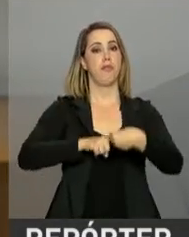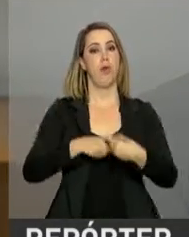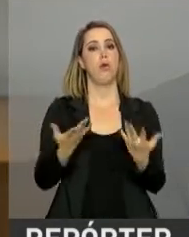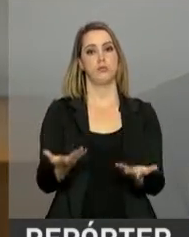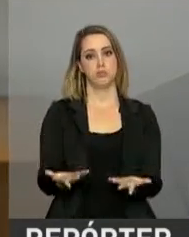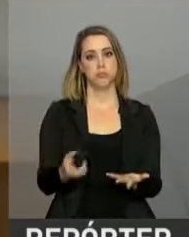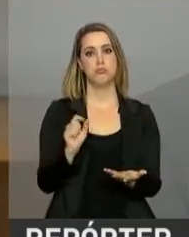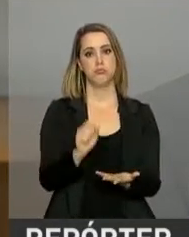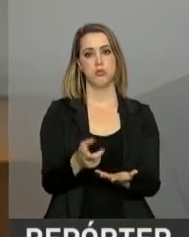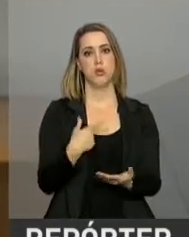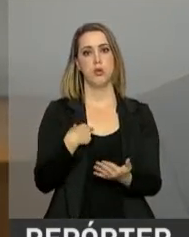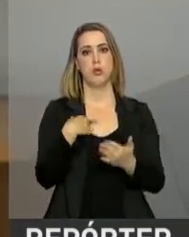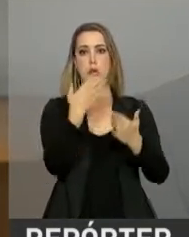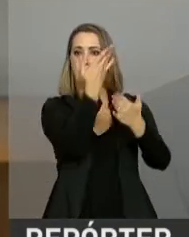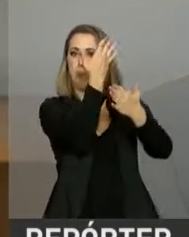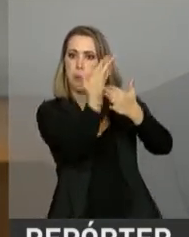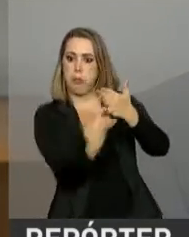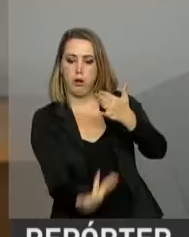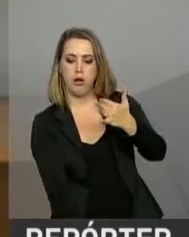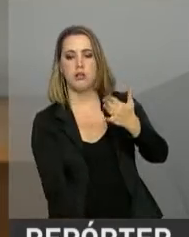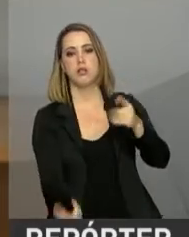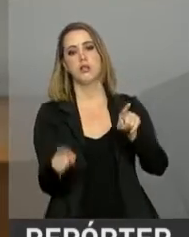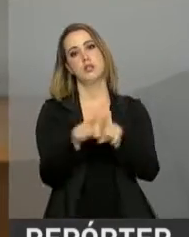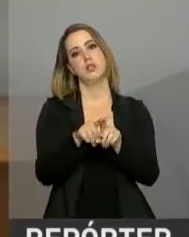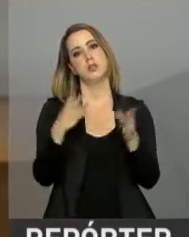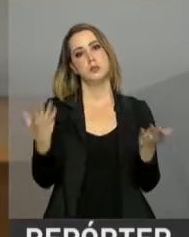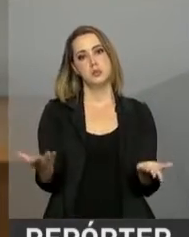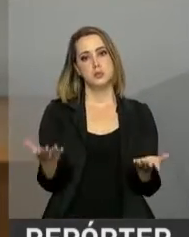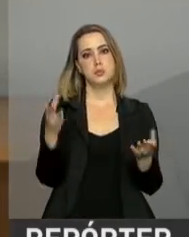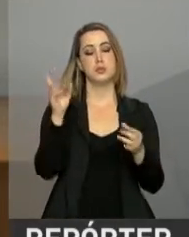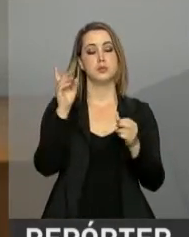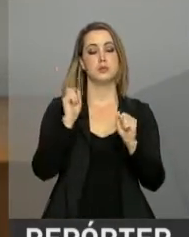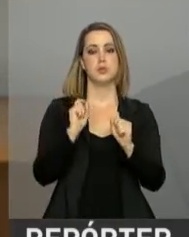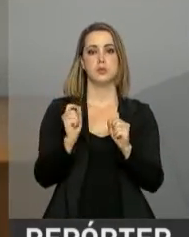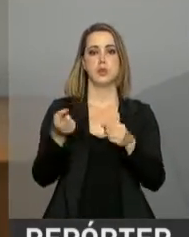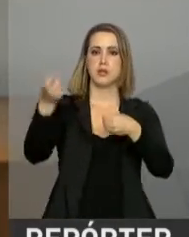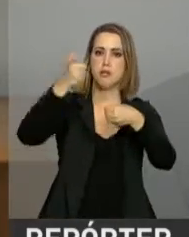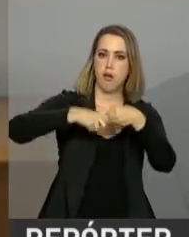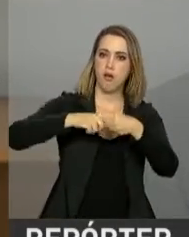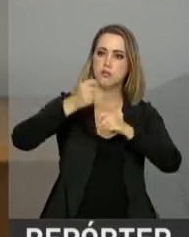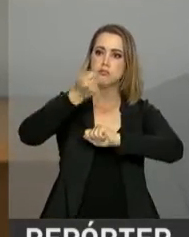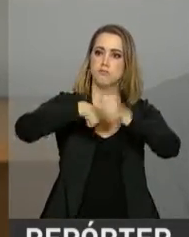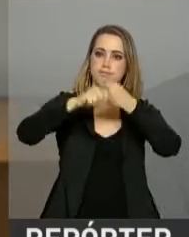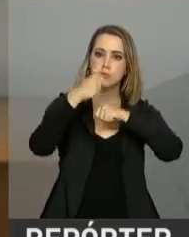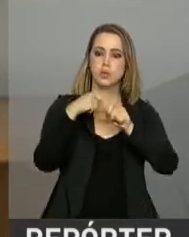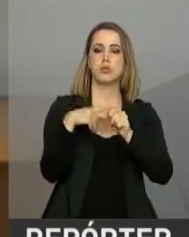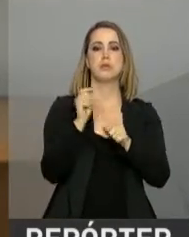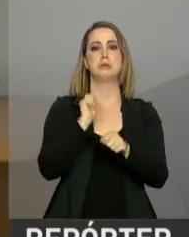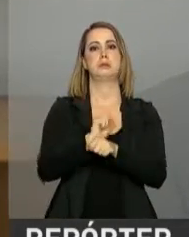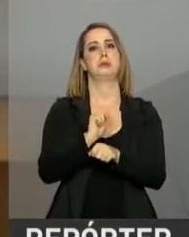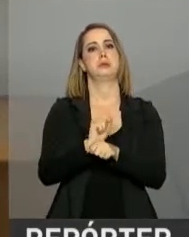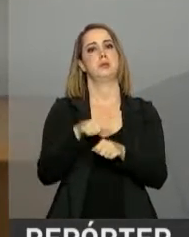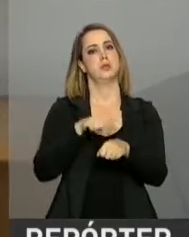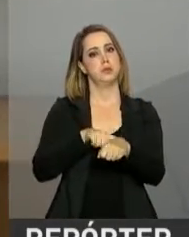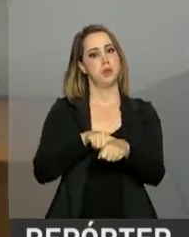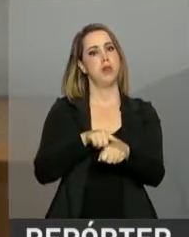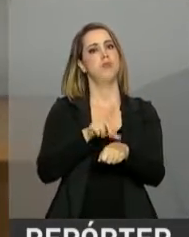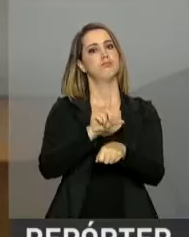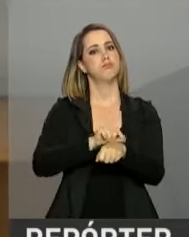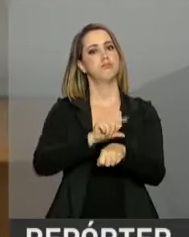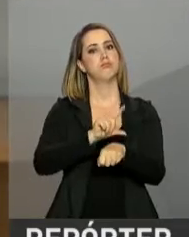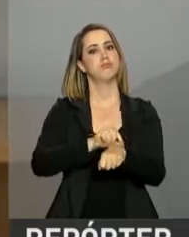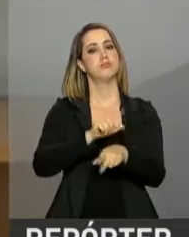claro que a queda foi muito grande eo ea recuperação para sair do buraco ainda leva algum tempo mas é um